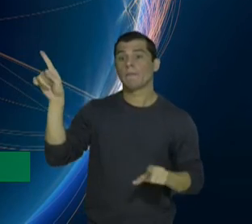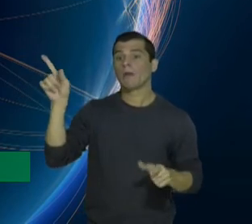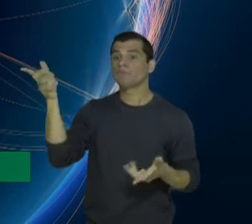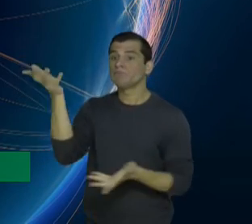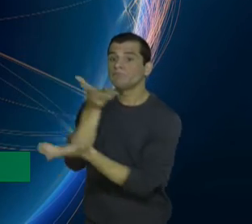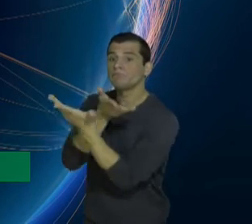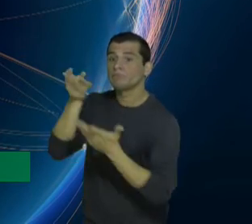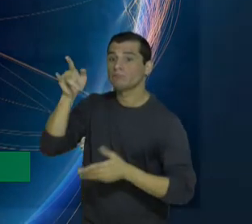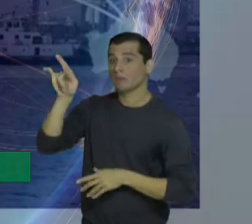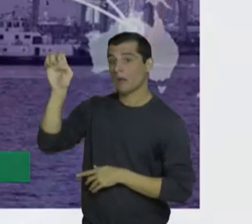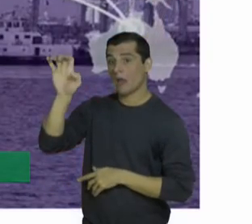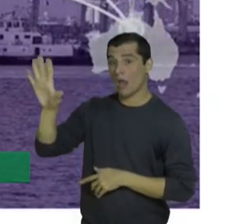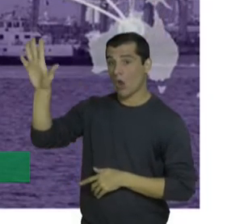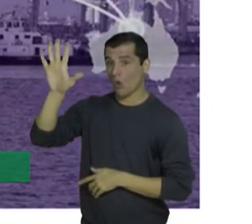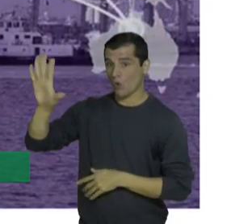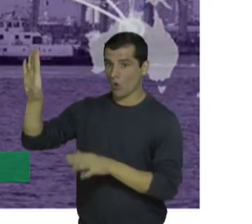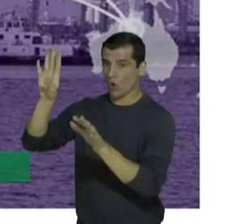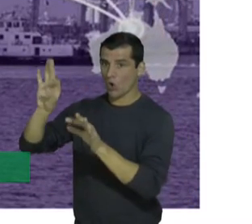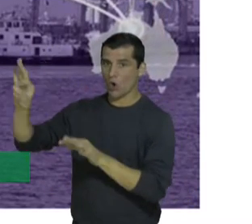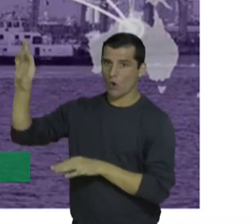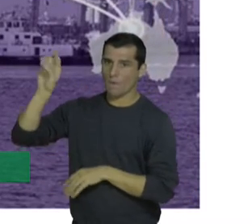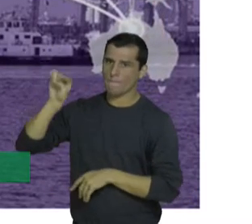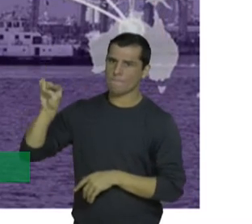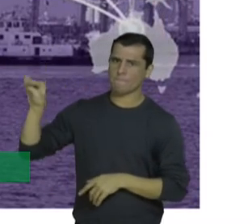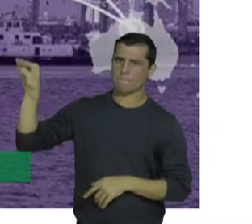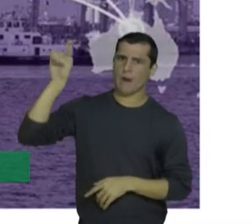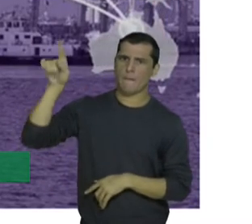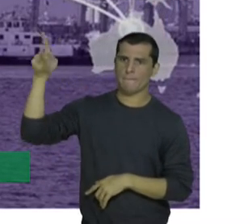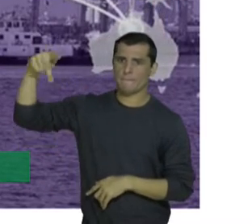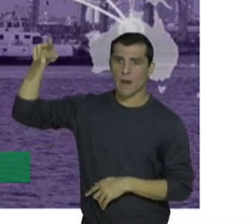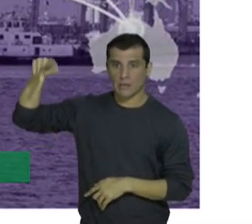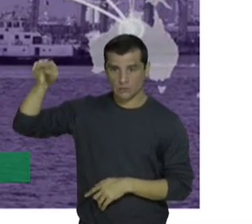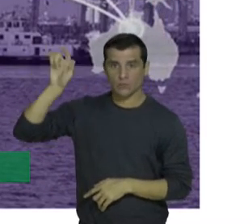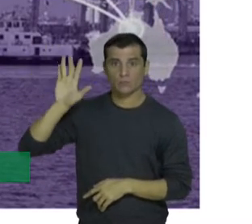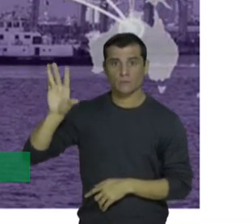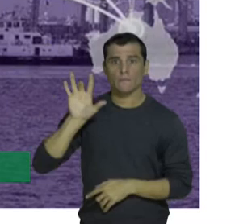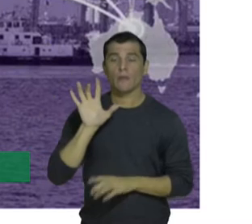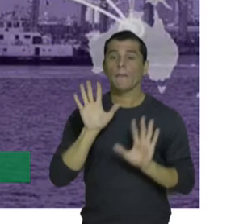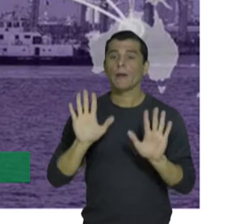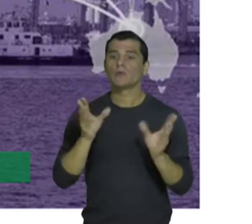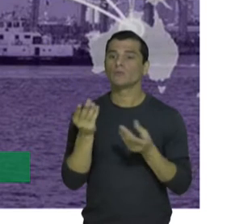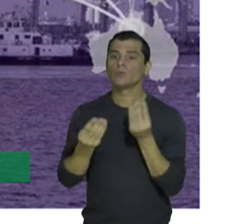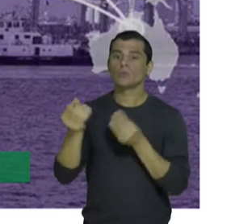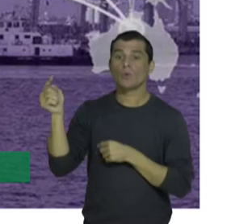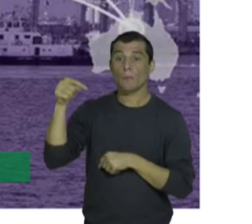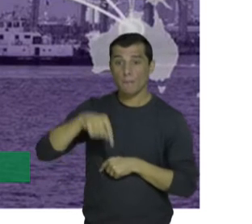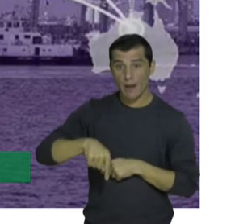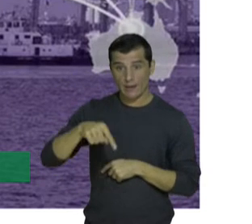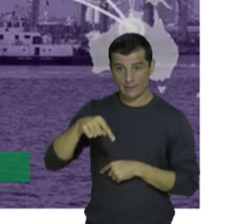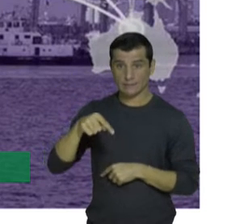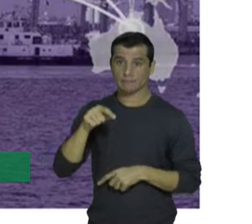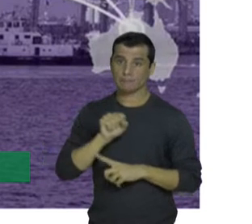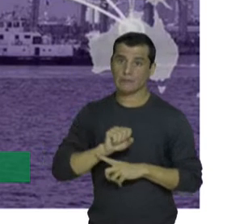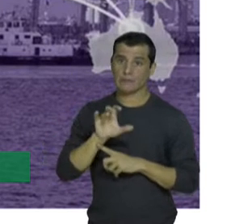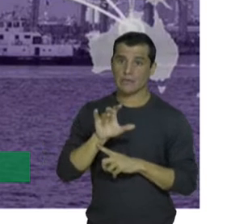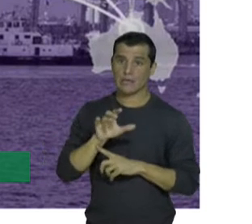né e tentar trazer para nós aqui a reflexão do mundo